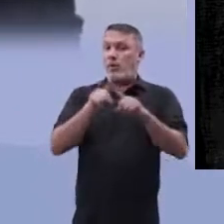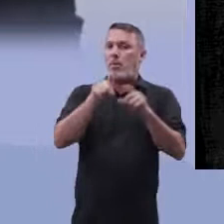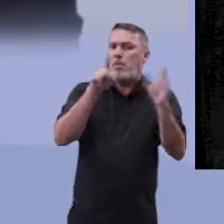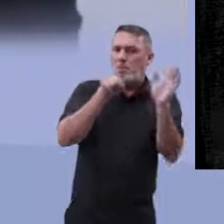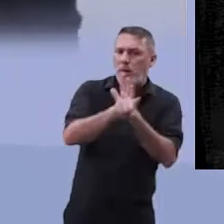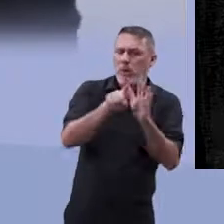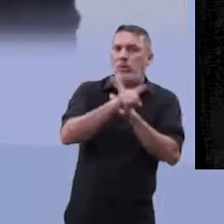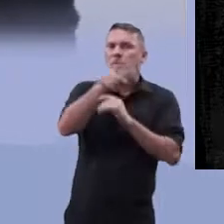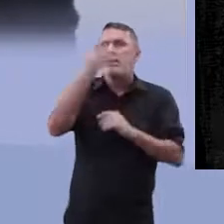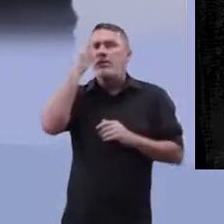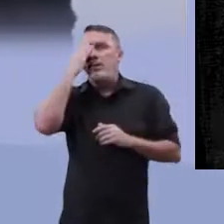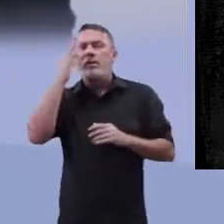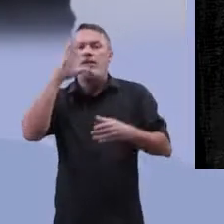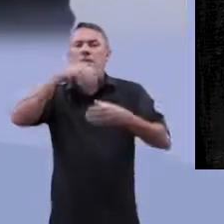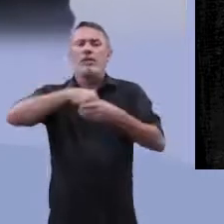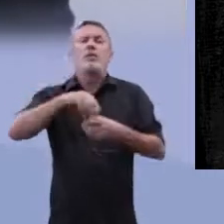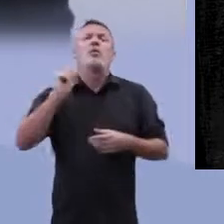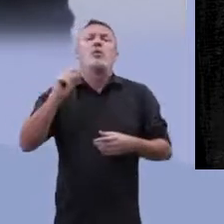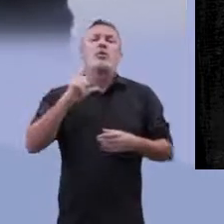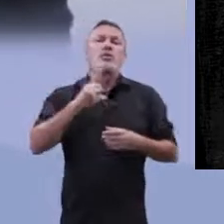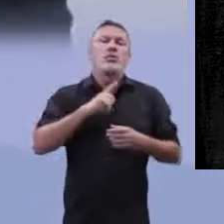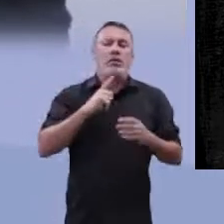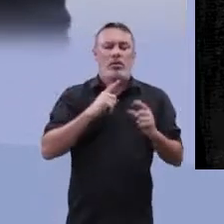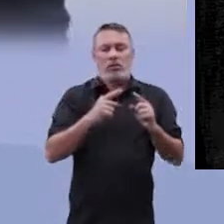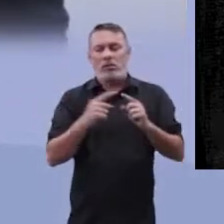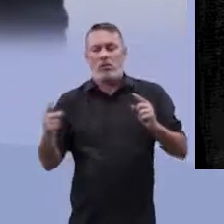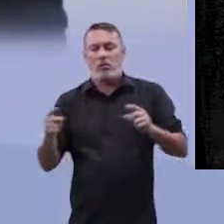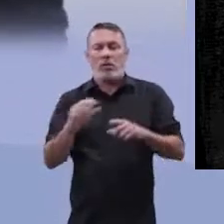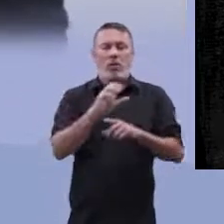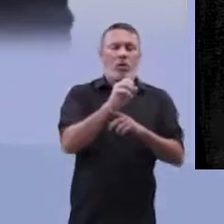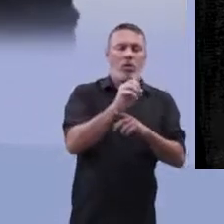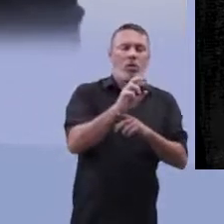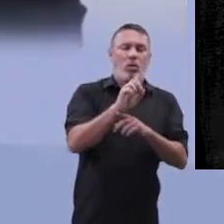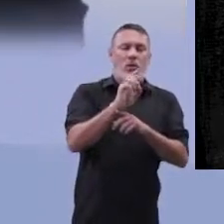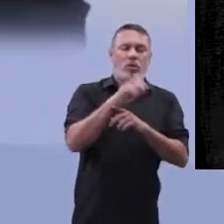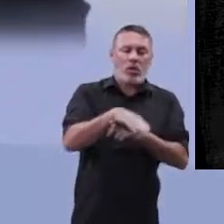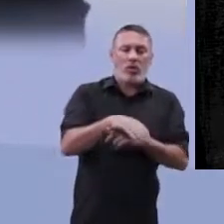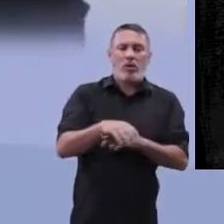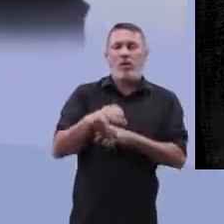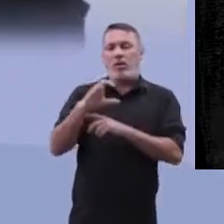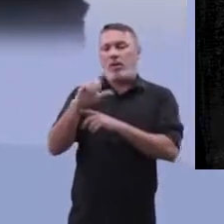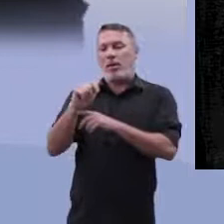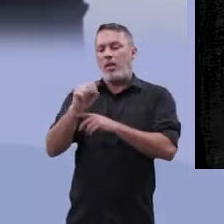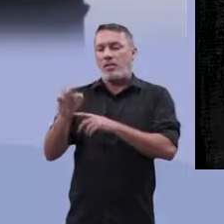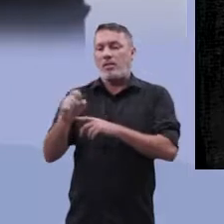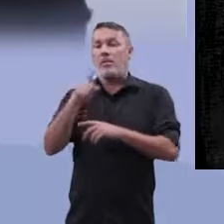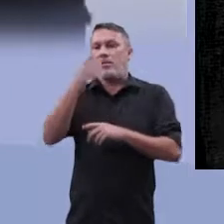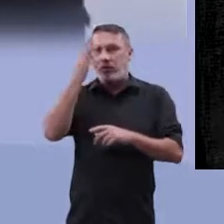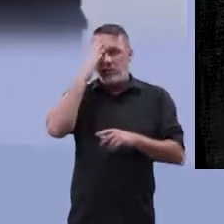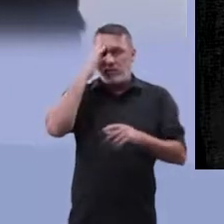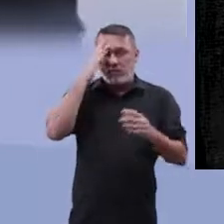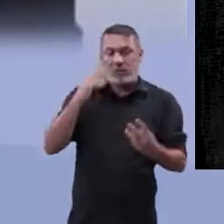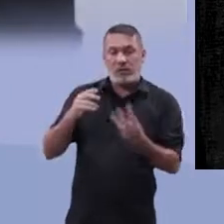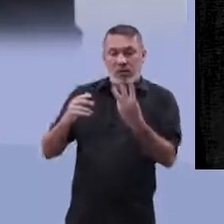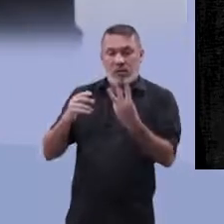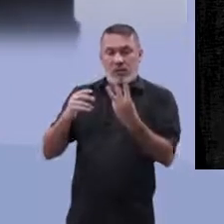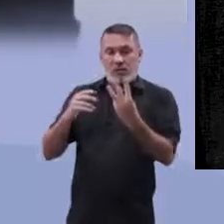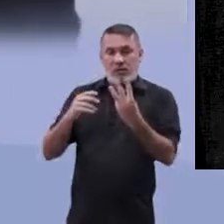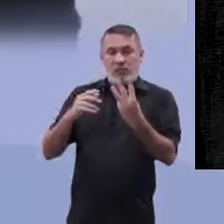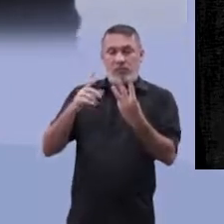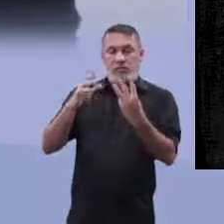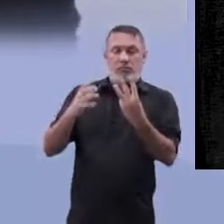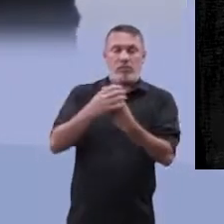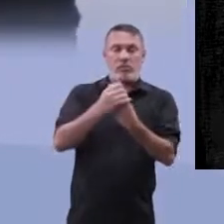muito de cobrar também questões que envolvem as ordens e as classes. E você sabe que 3